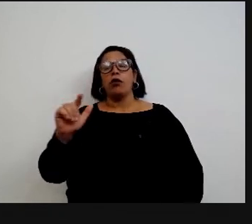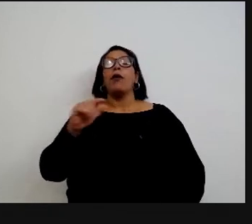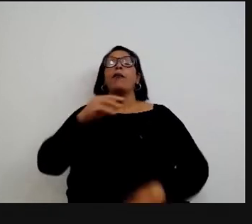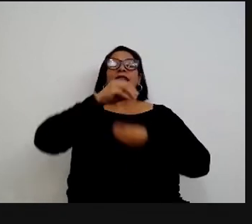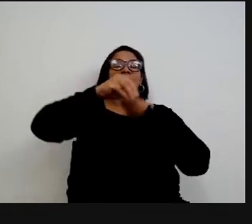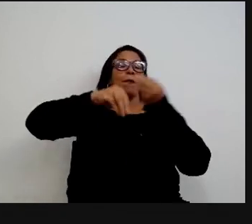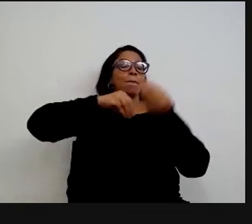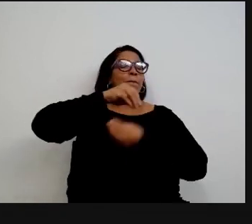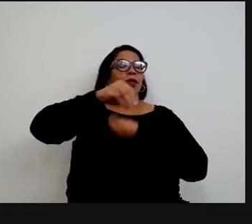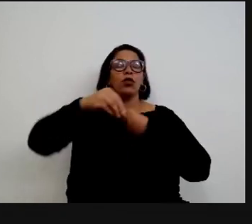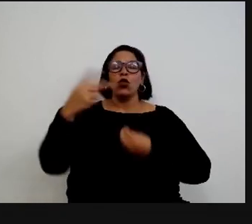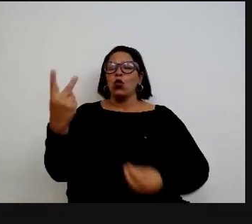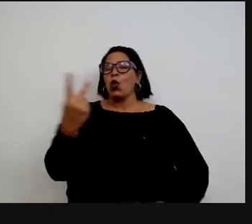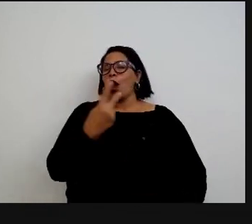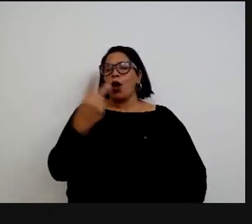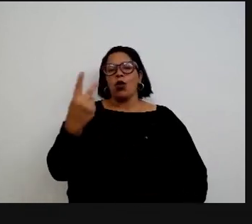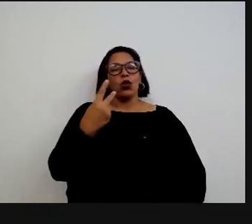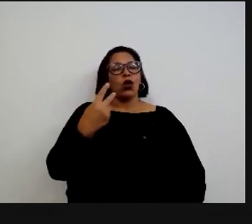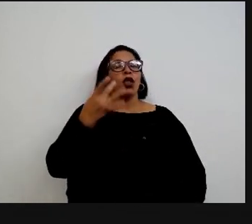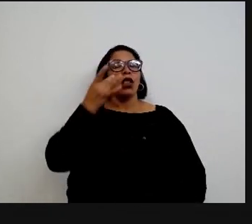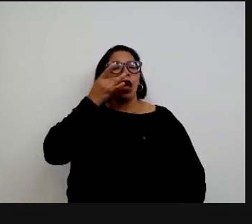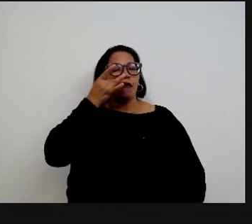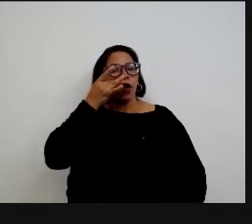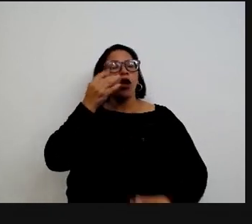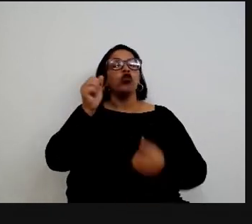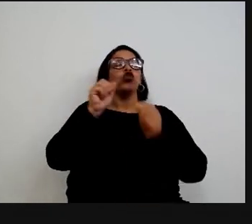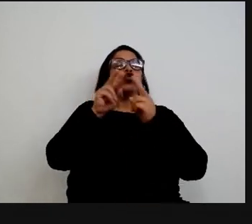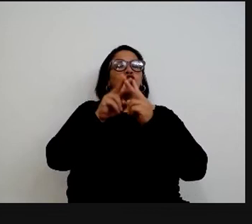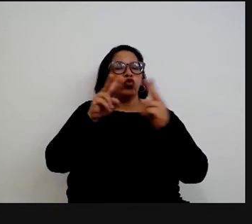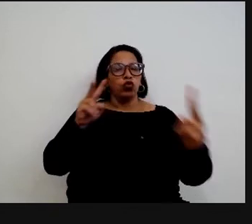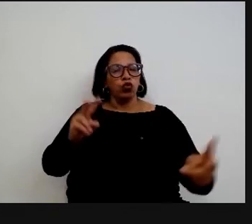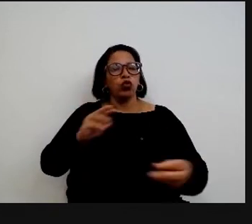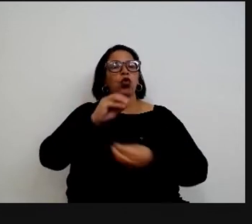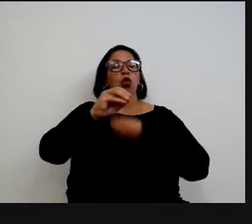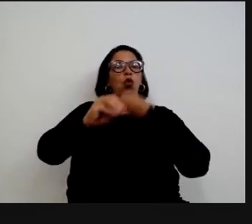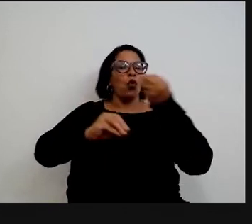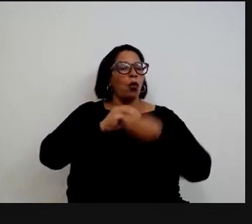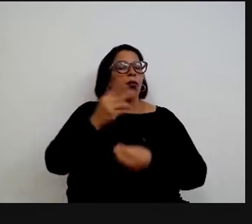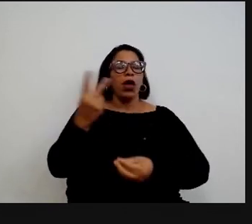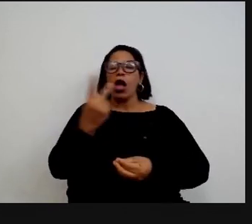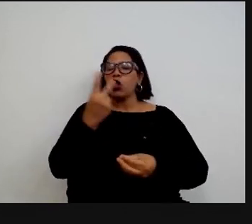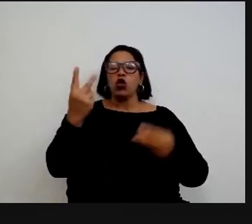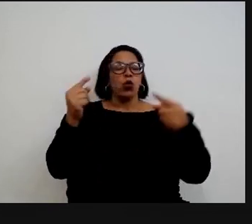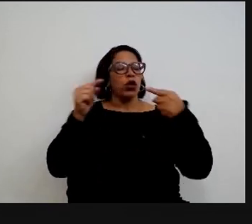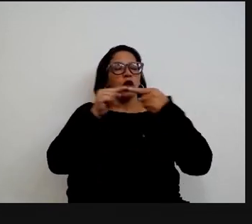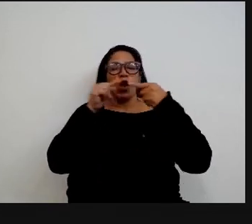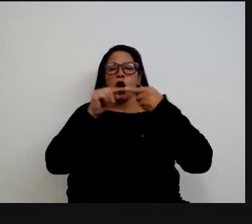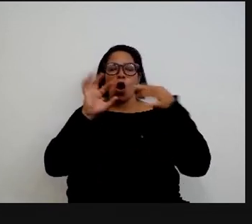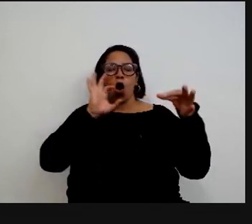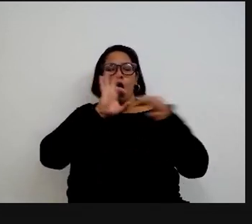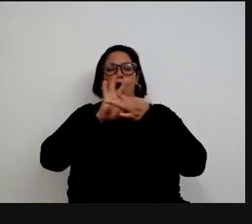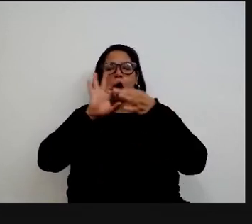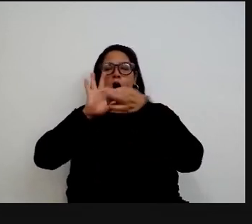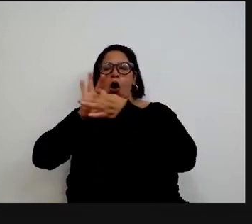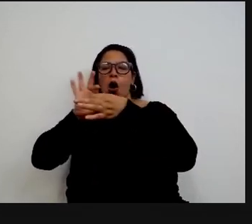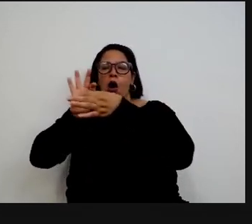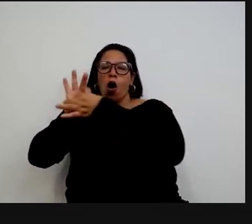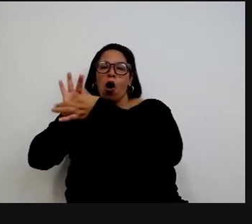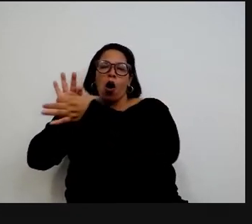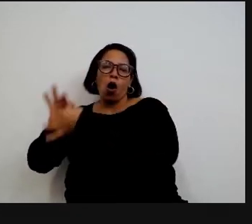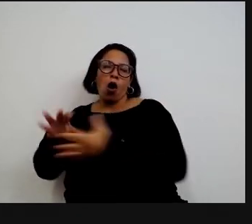que misturar essas duas coisas fortemente, porque uma retroalimenta a outra. Um